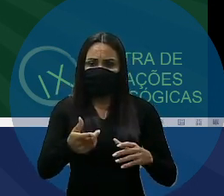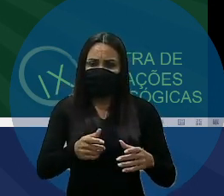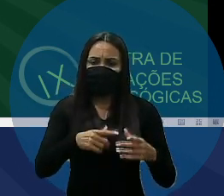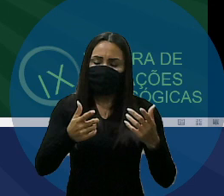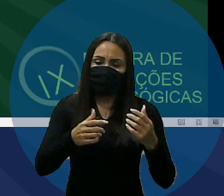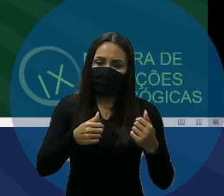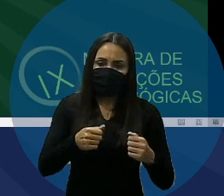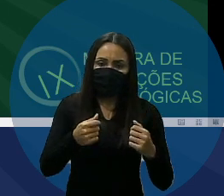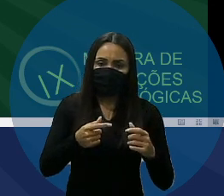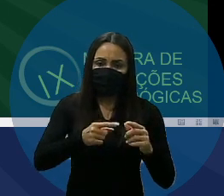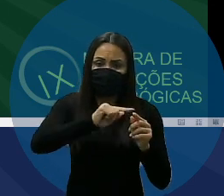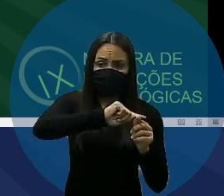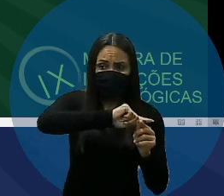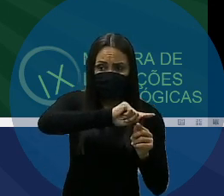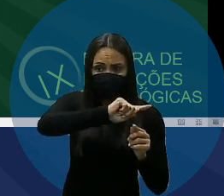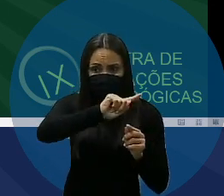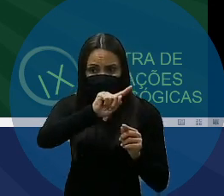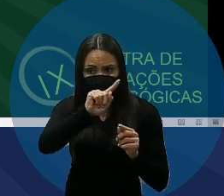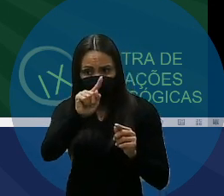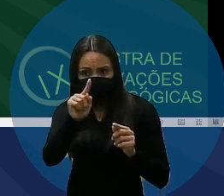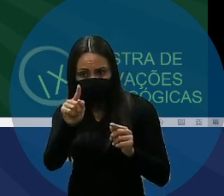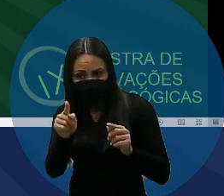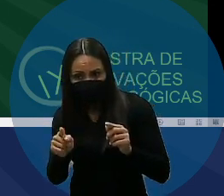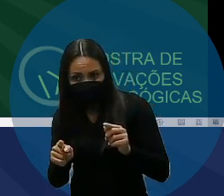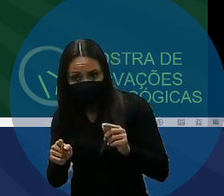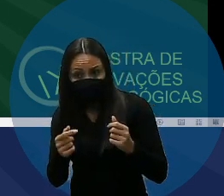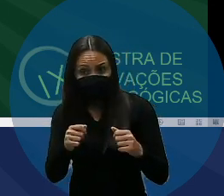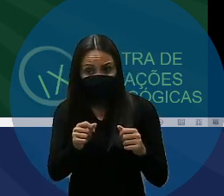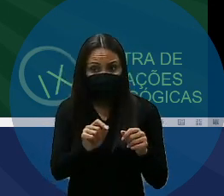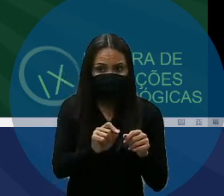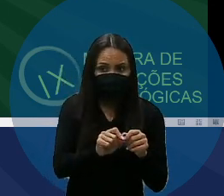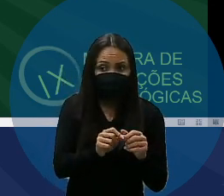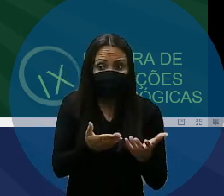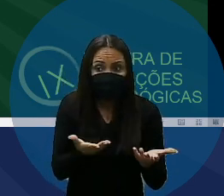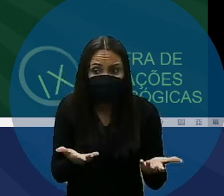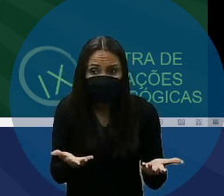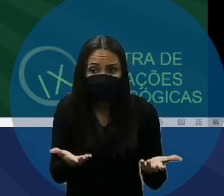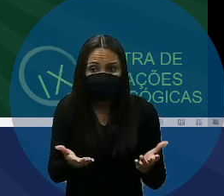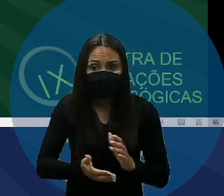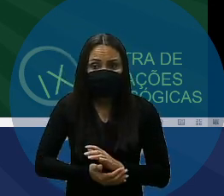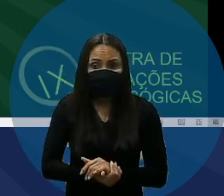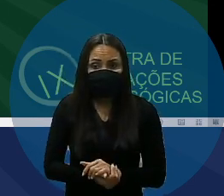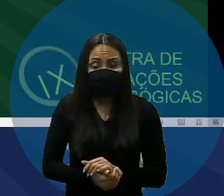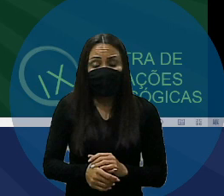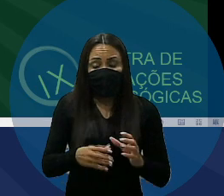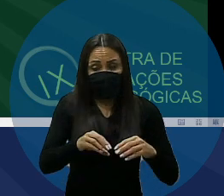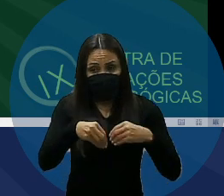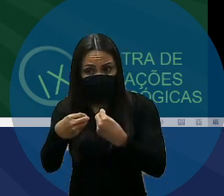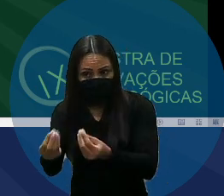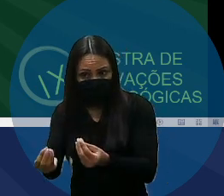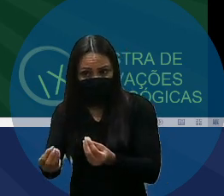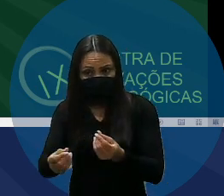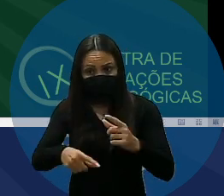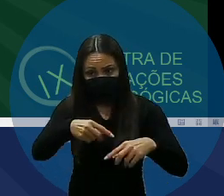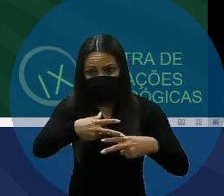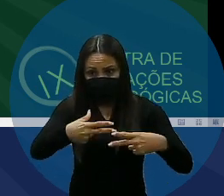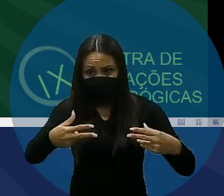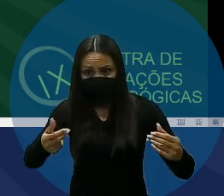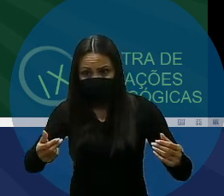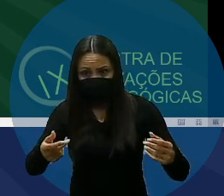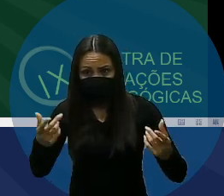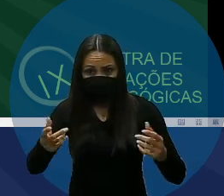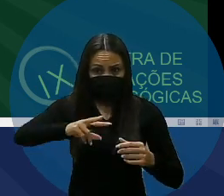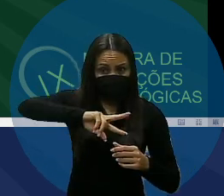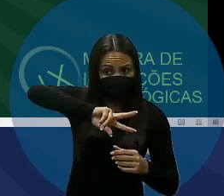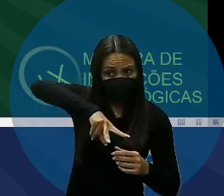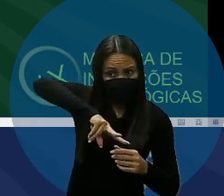a circunferência, né, unitária. E aí eu dei os materiais para eles, o compasso e